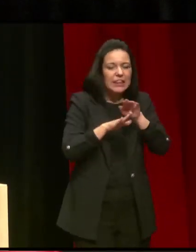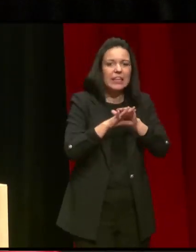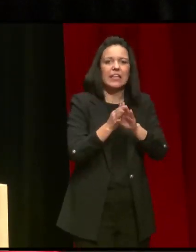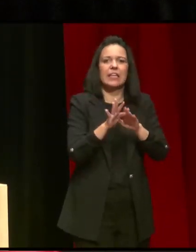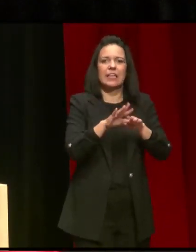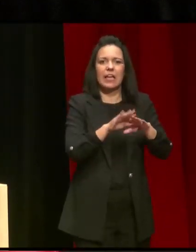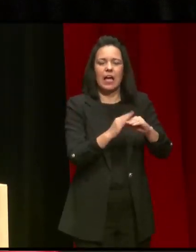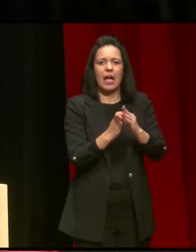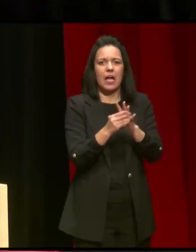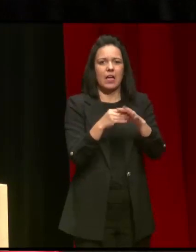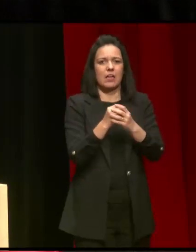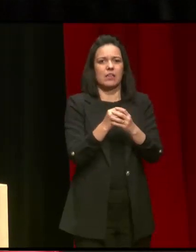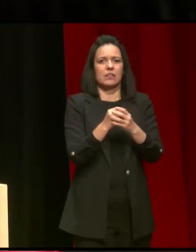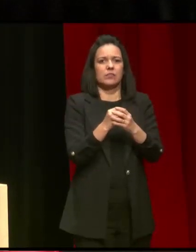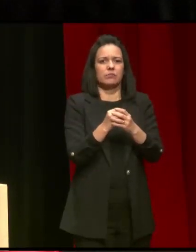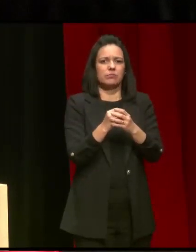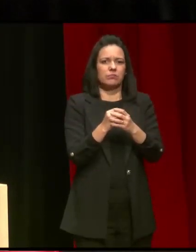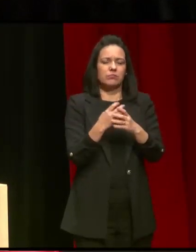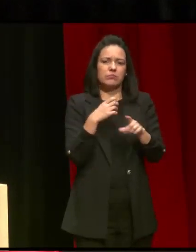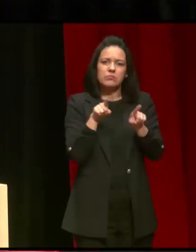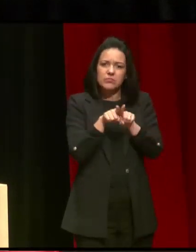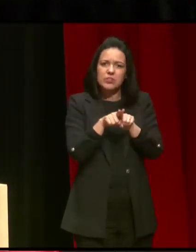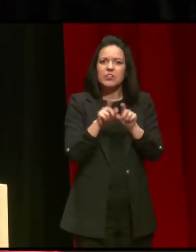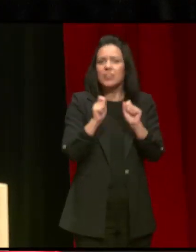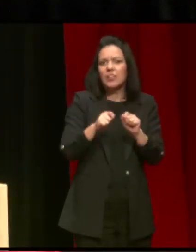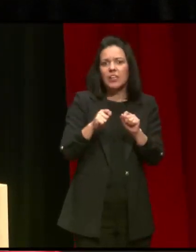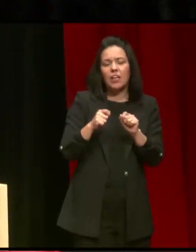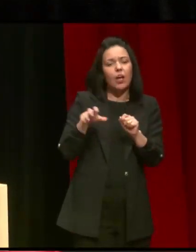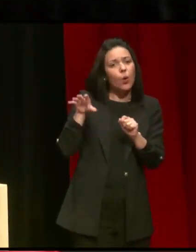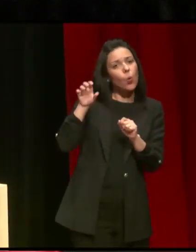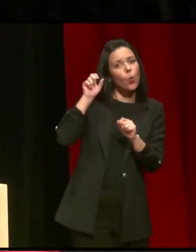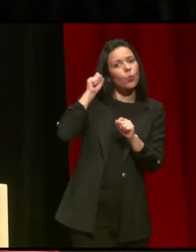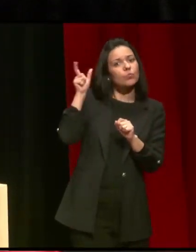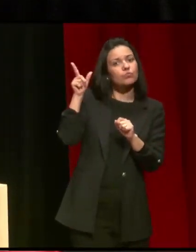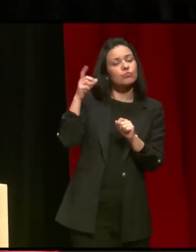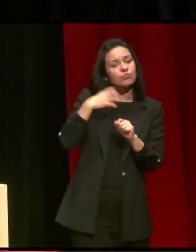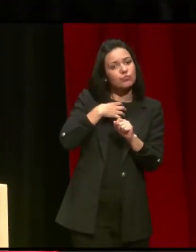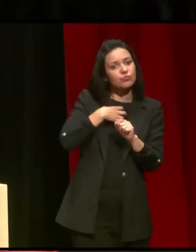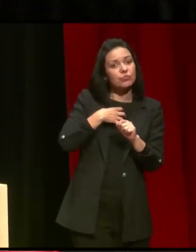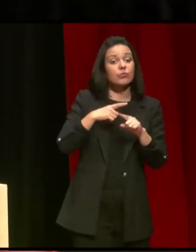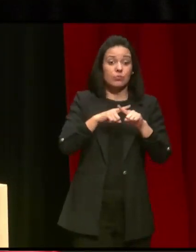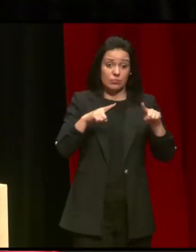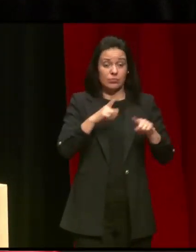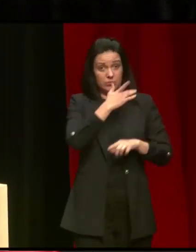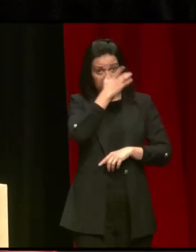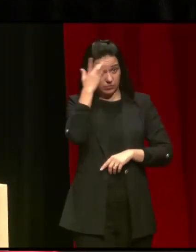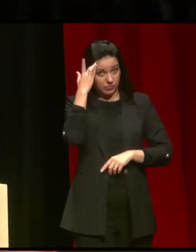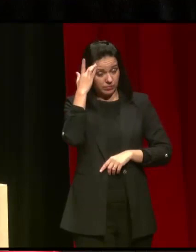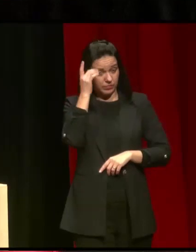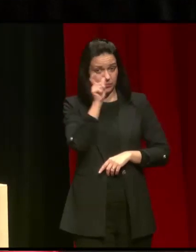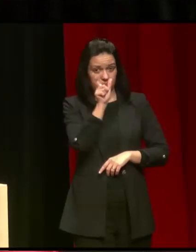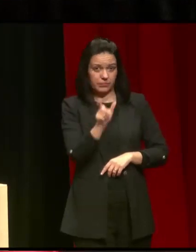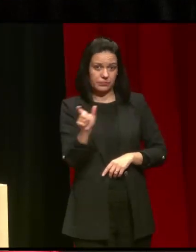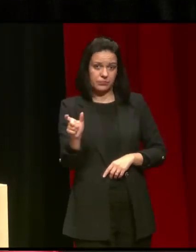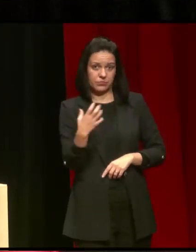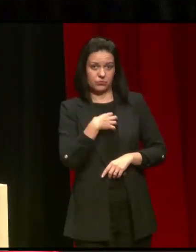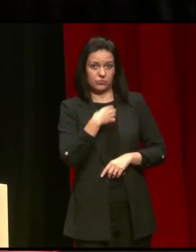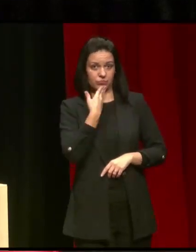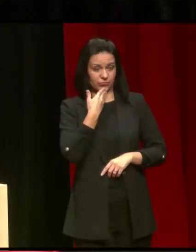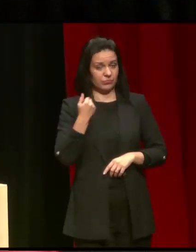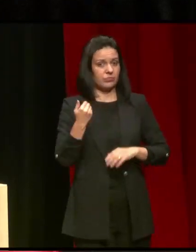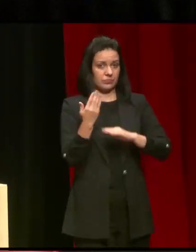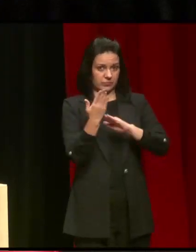as pessoas, abre aspas, querem o melhor para a gente. E o melhor para quem enxerga, para quem